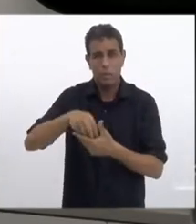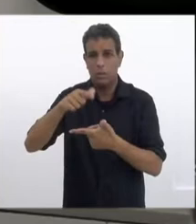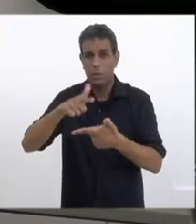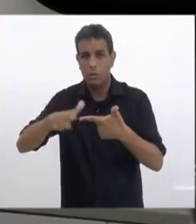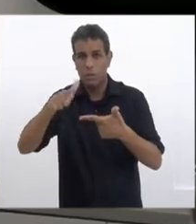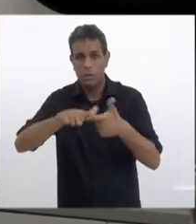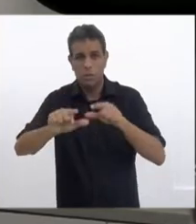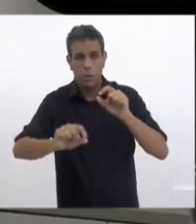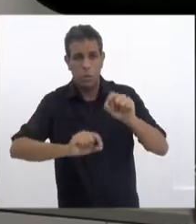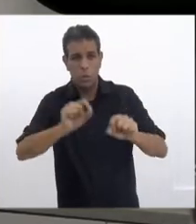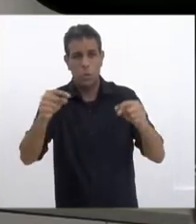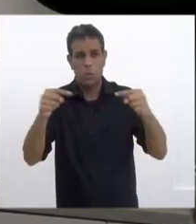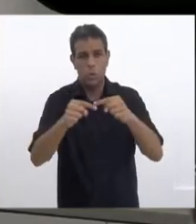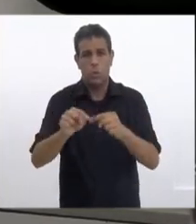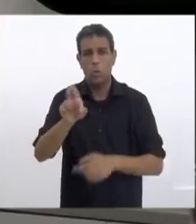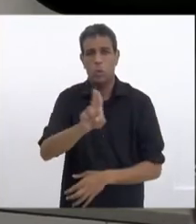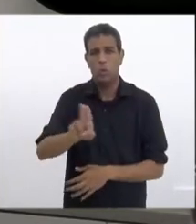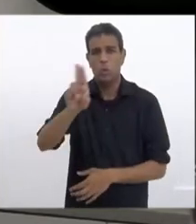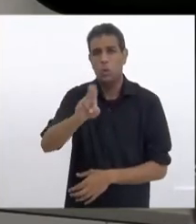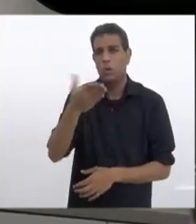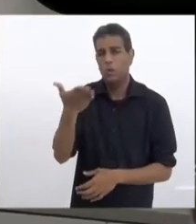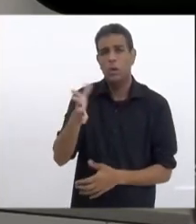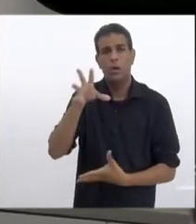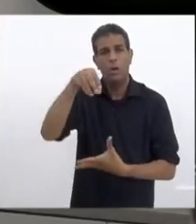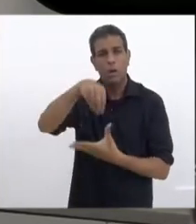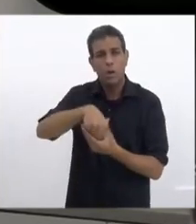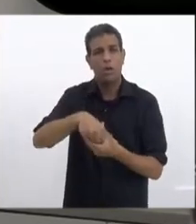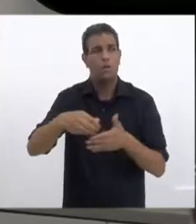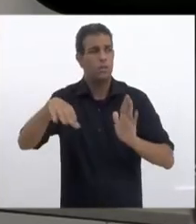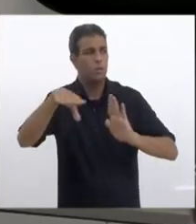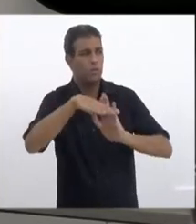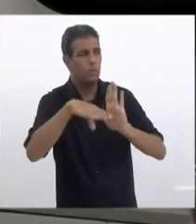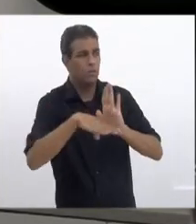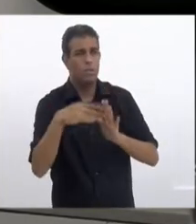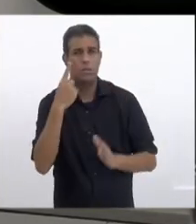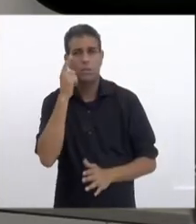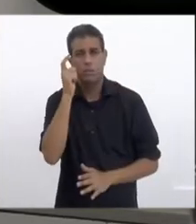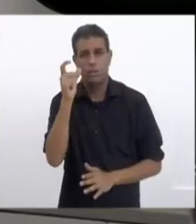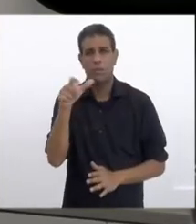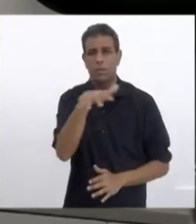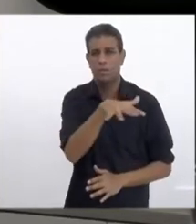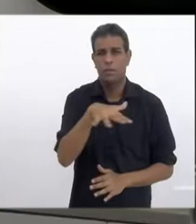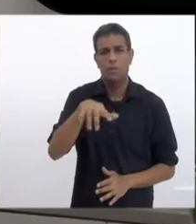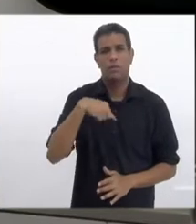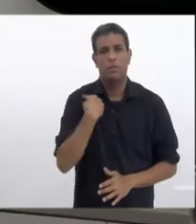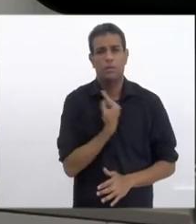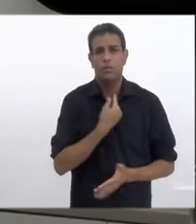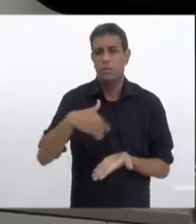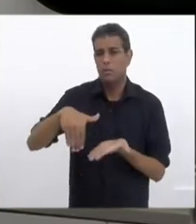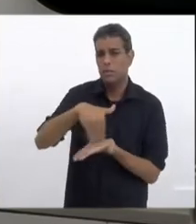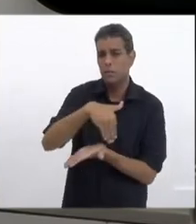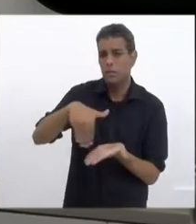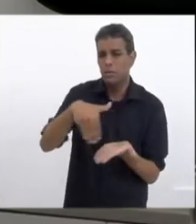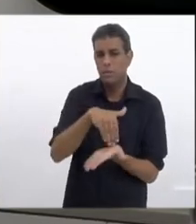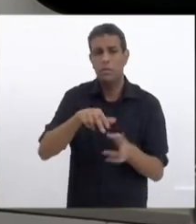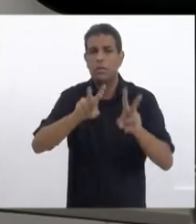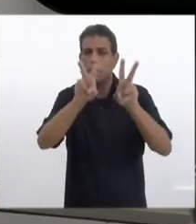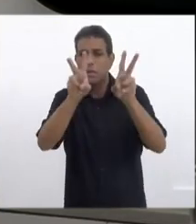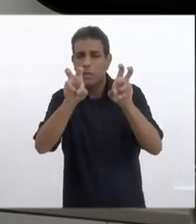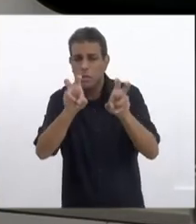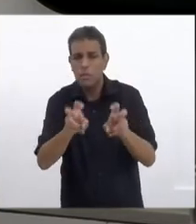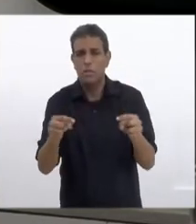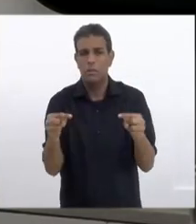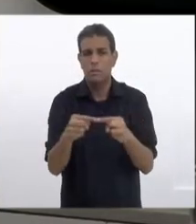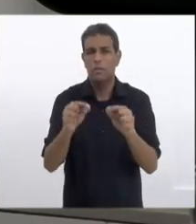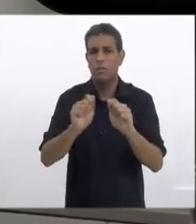problema do uso de drogas. E aí eu acho que assim, é super importante nós da Secretaria, assim, a Alerj,